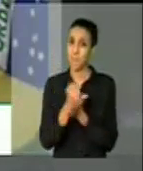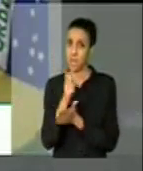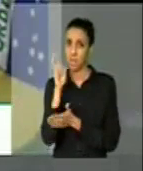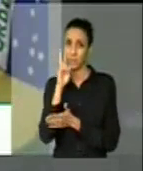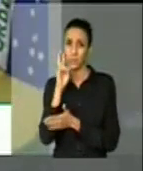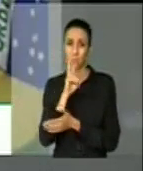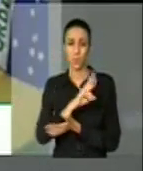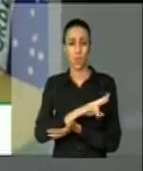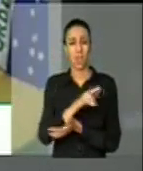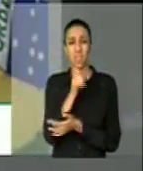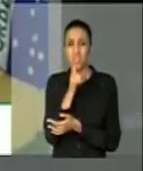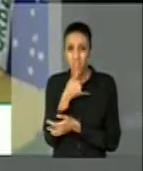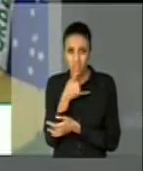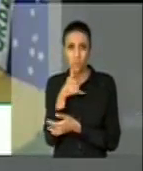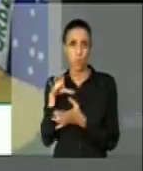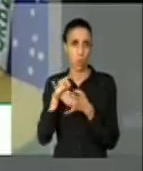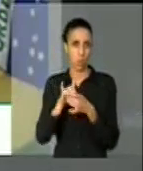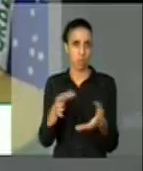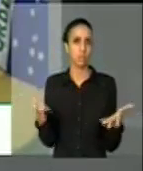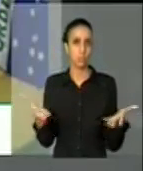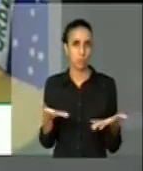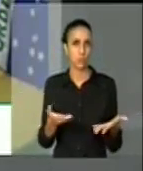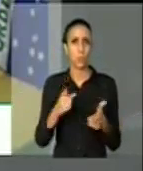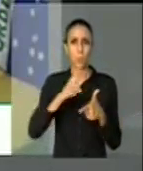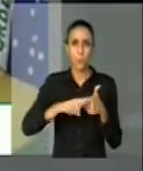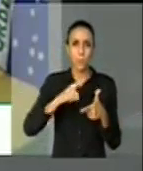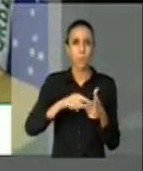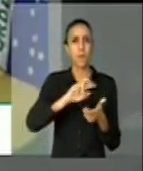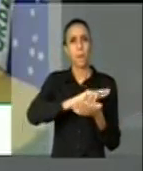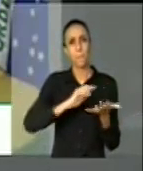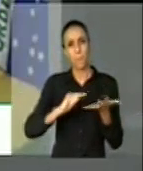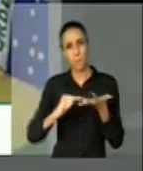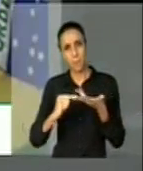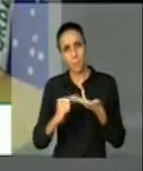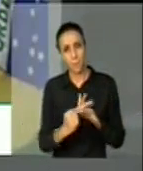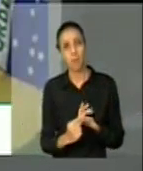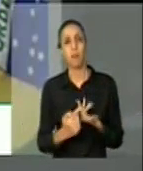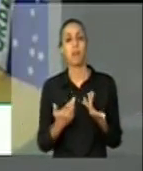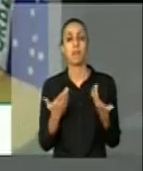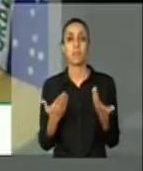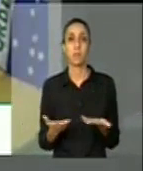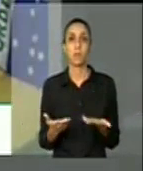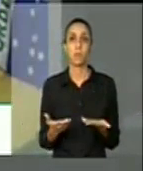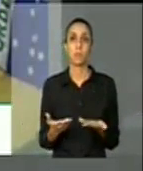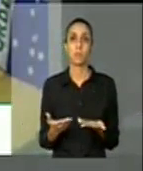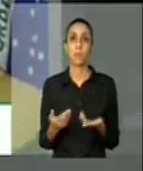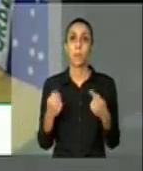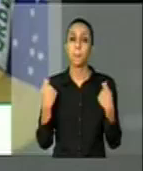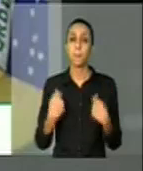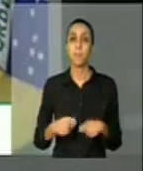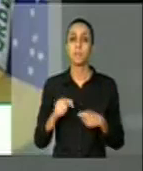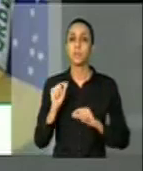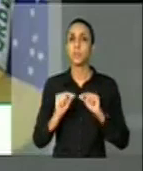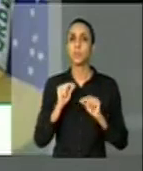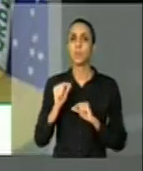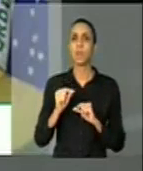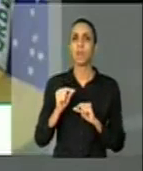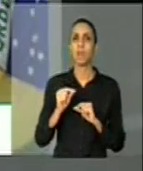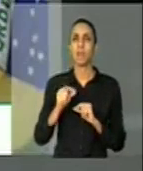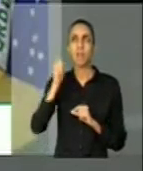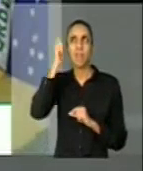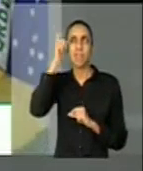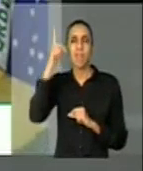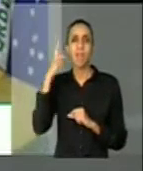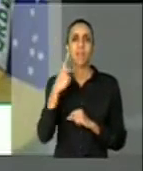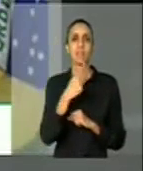tanta tristeza, de tantos problemas. Eu tenho certeza que haveremos de ser iluminados, porque esta